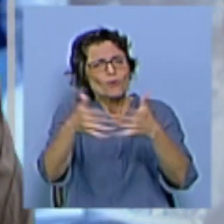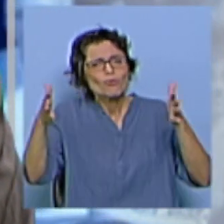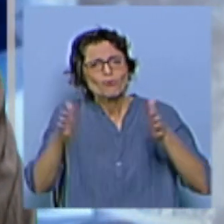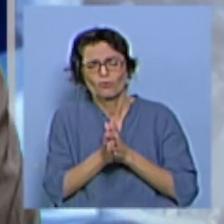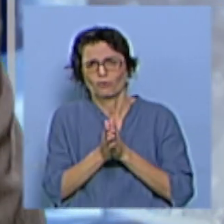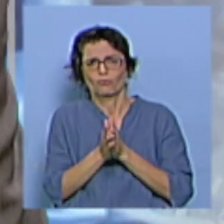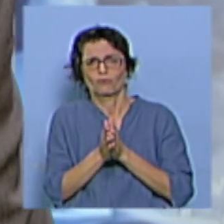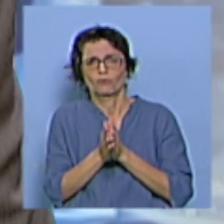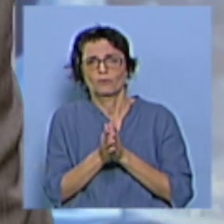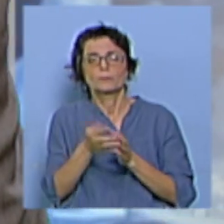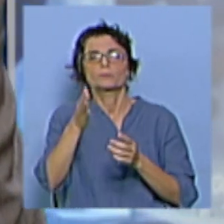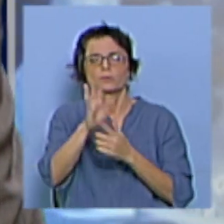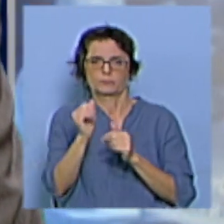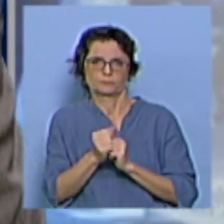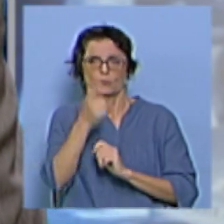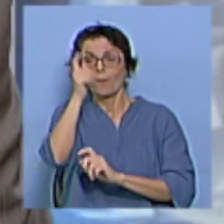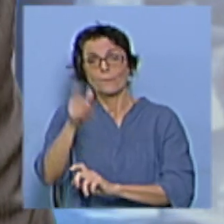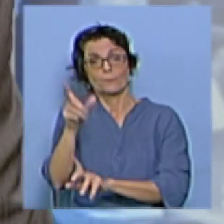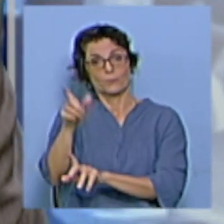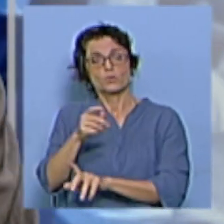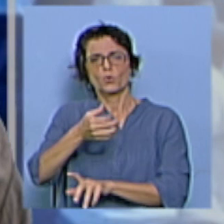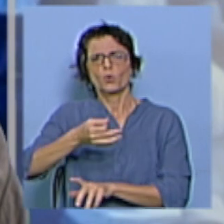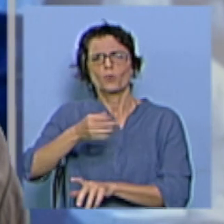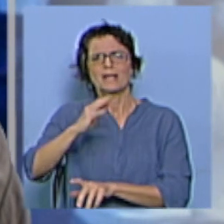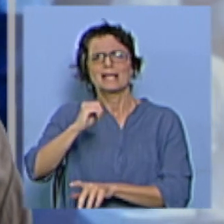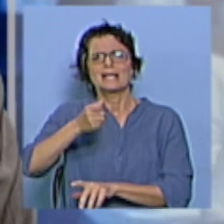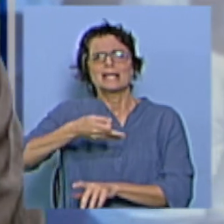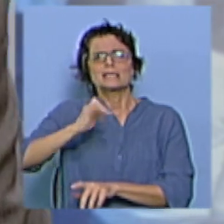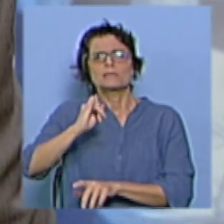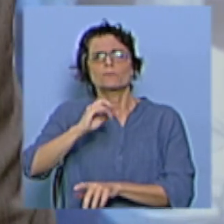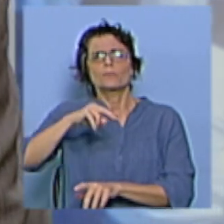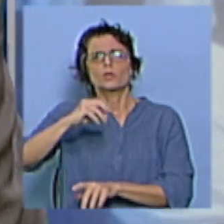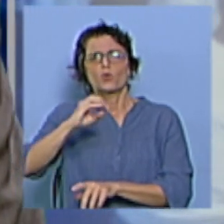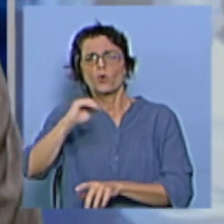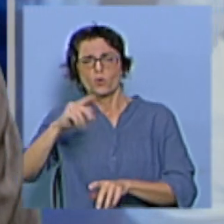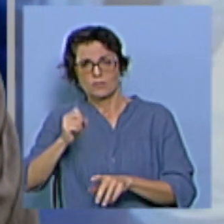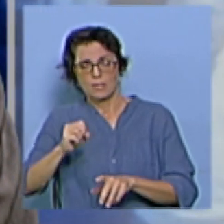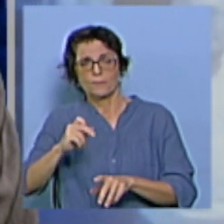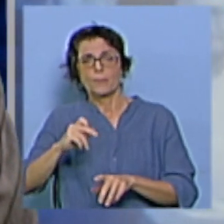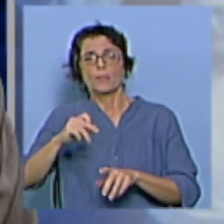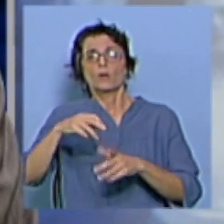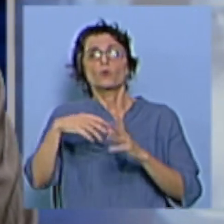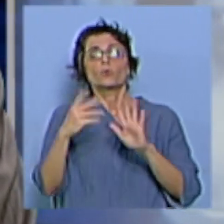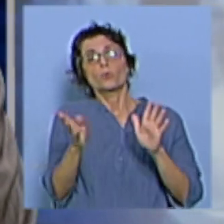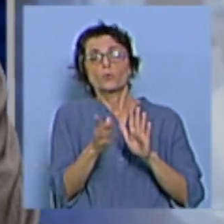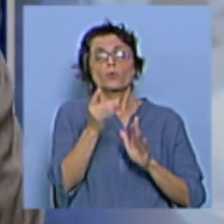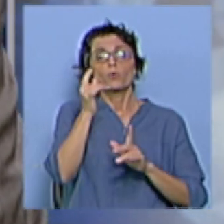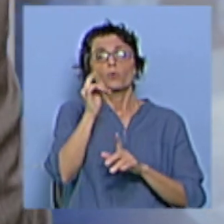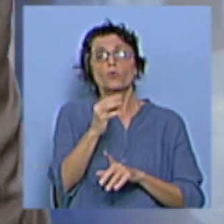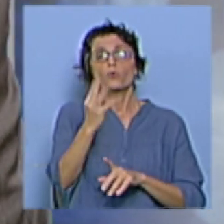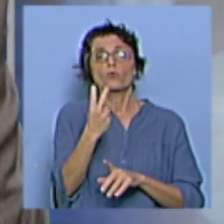exemplo, homens como o Spinoza, o Voltaire, o Auguste Comte diziam